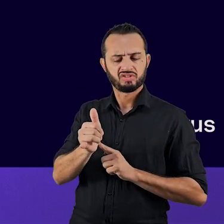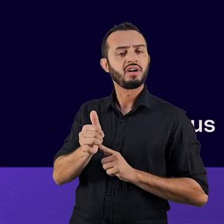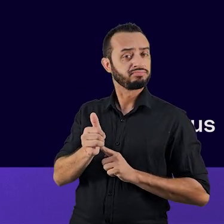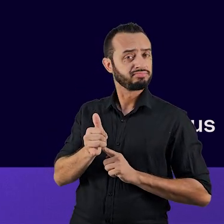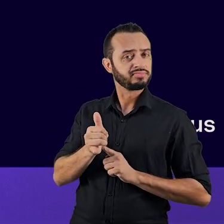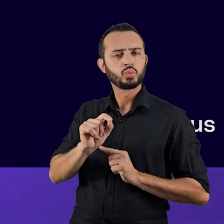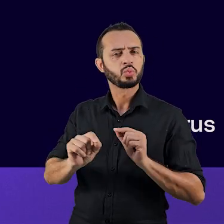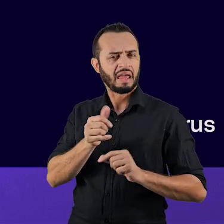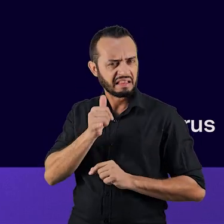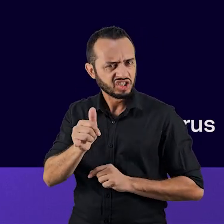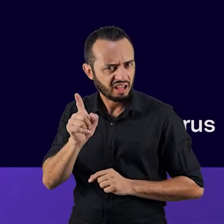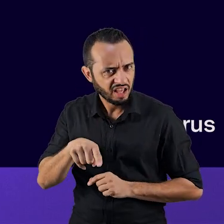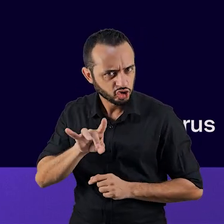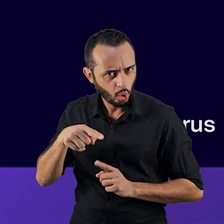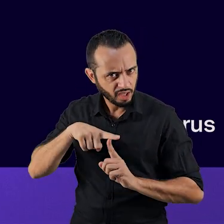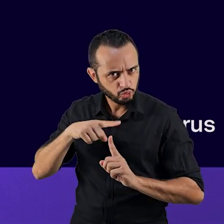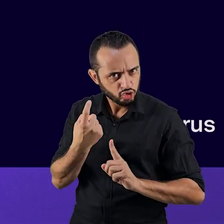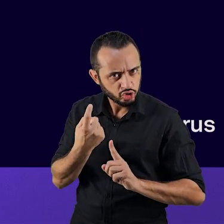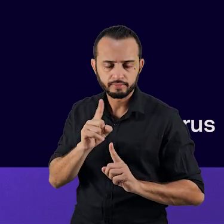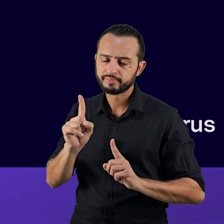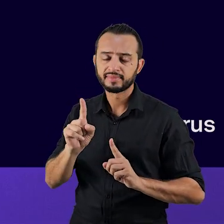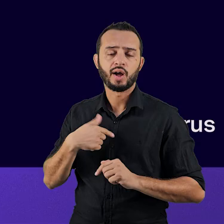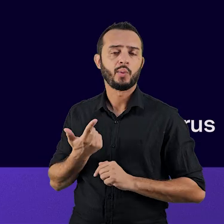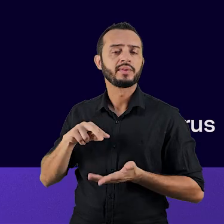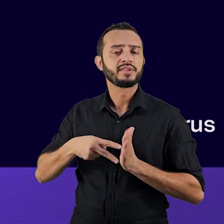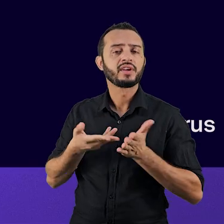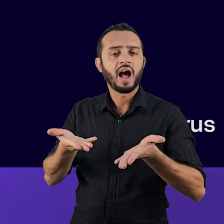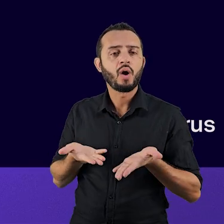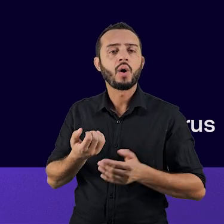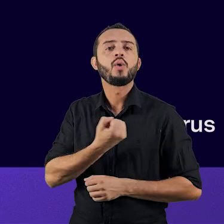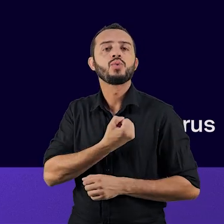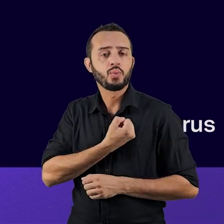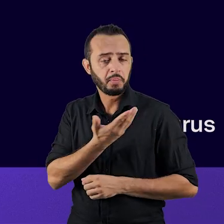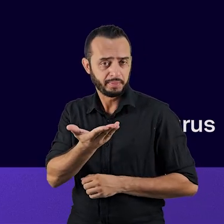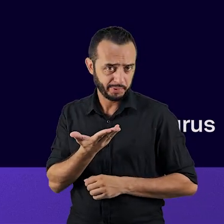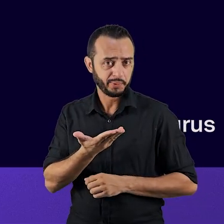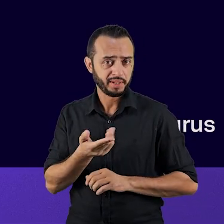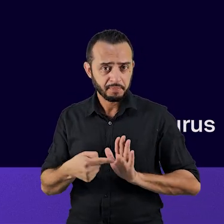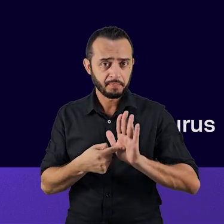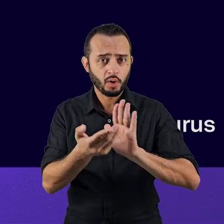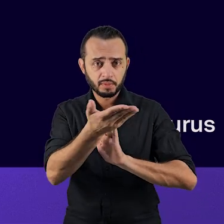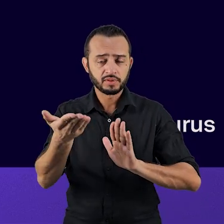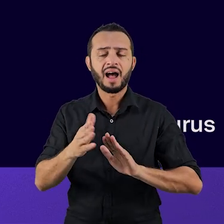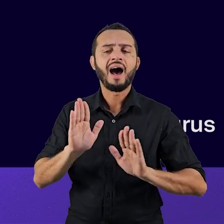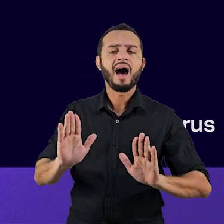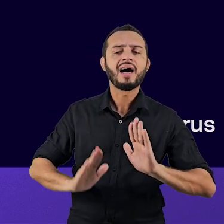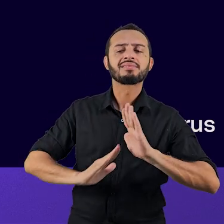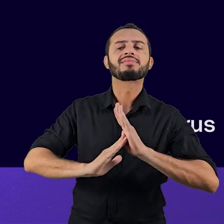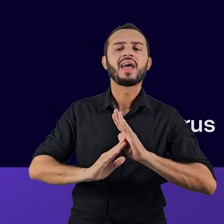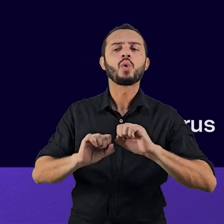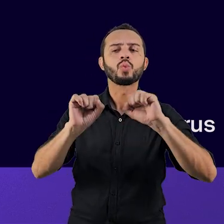que é energia? Energia é um número que te informa até onde um sistema físico